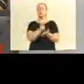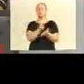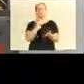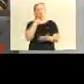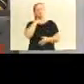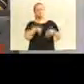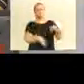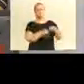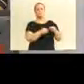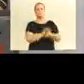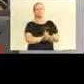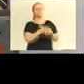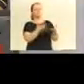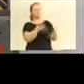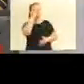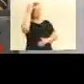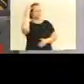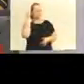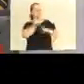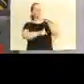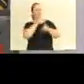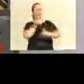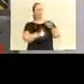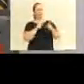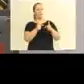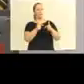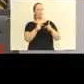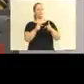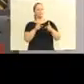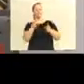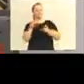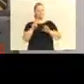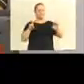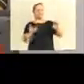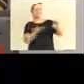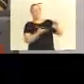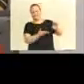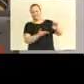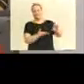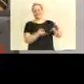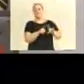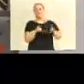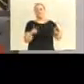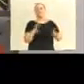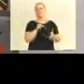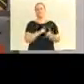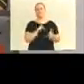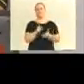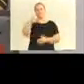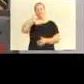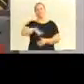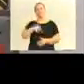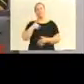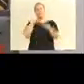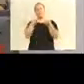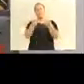novamente reconheço o trabalho e a dedicação de Vossa Excelência na oposição, que tem sim feito o seu trabalho, o seu papel como oposição, mas volto aqui a ratificar o que tenho